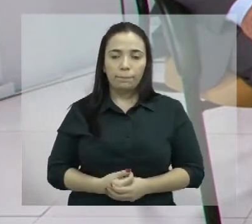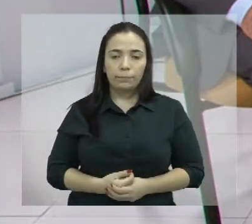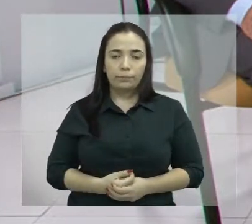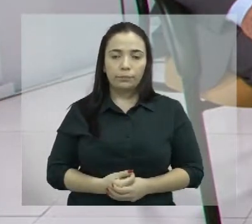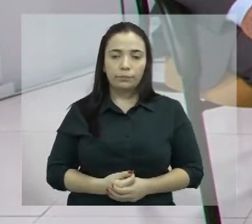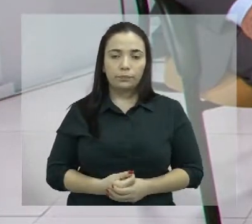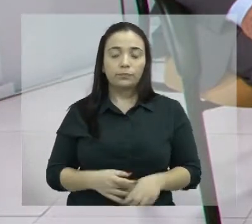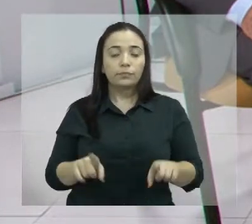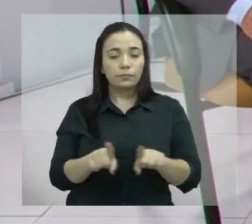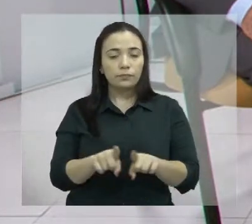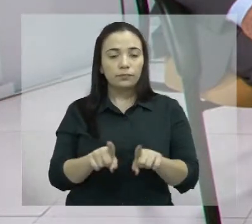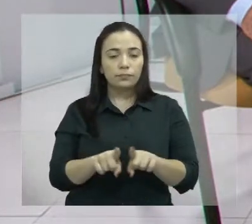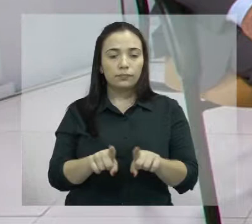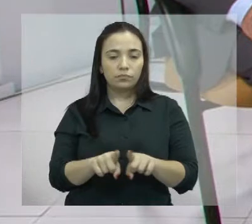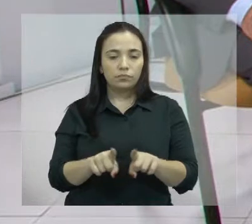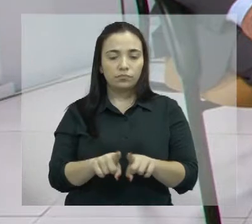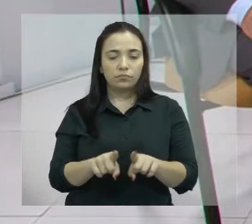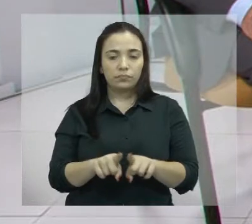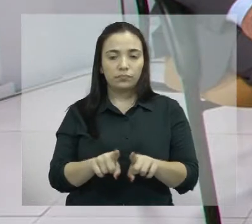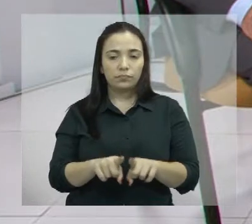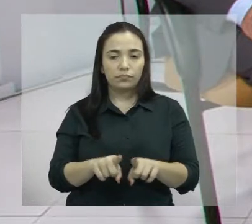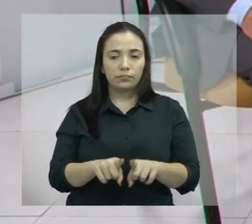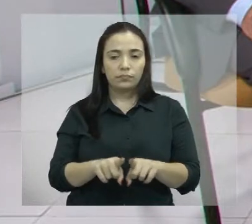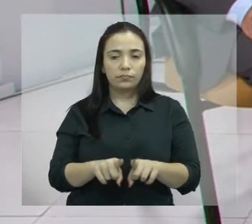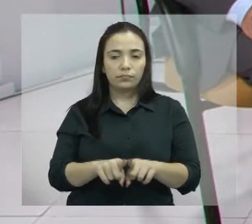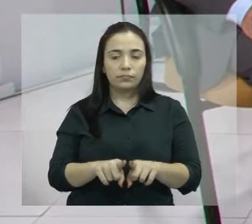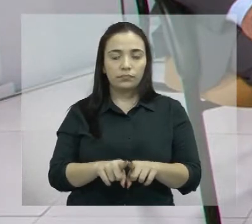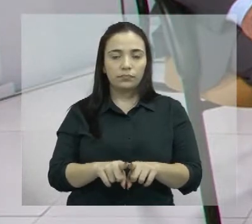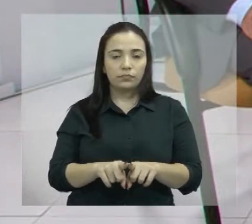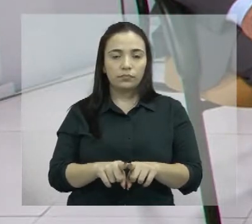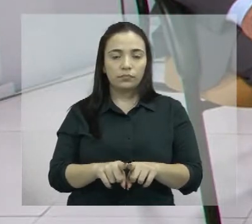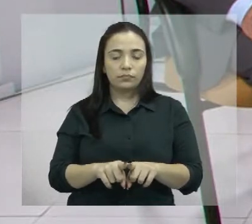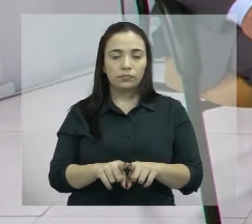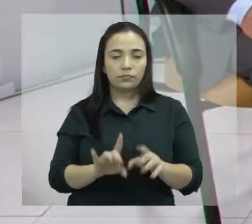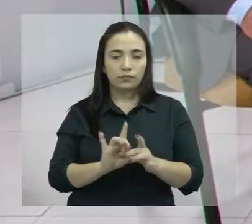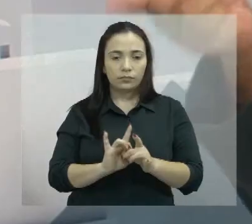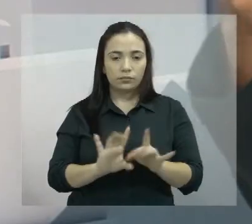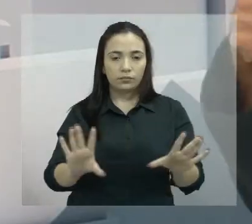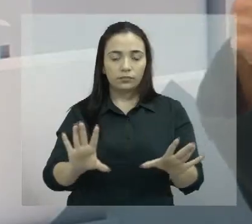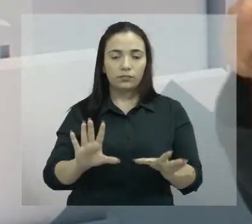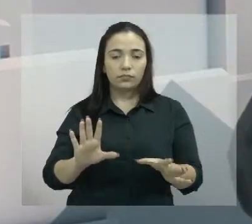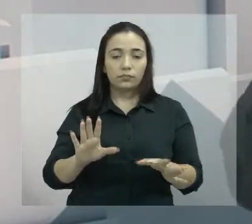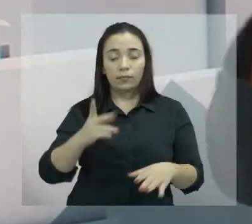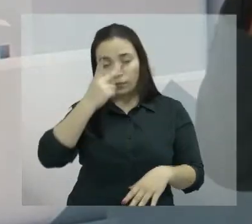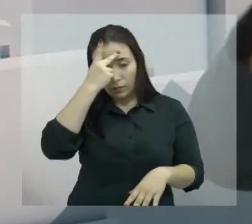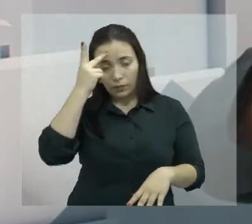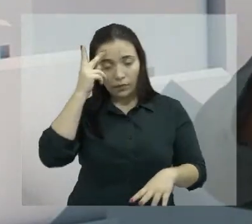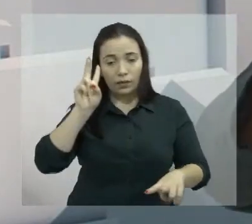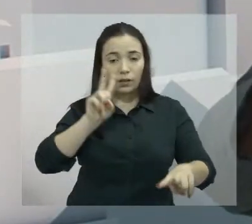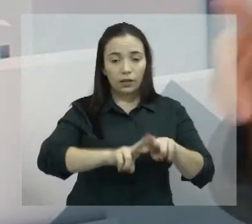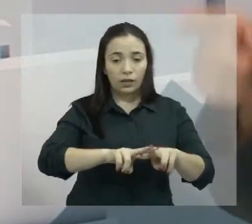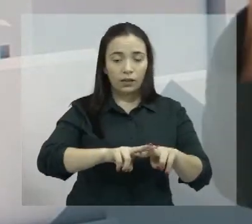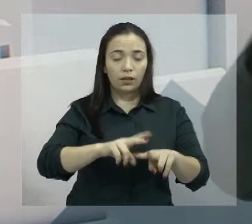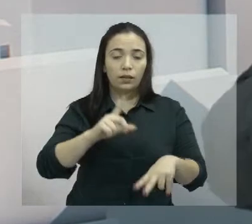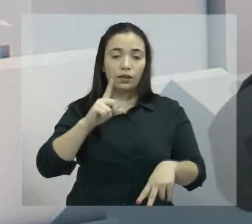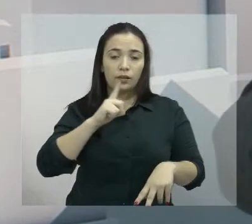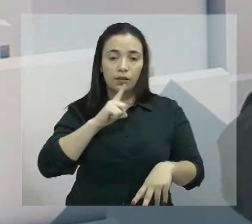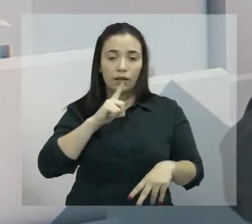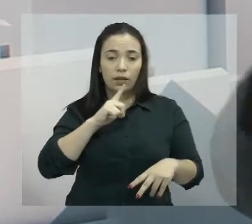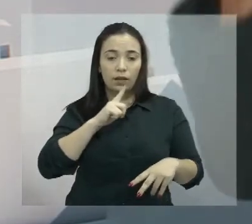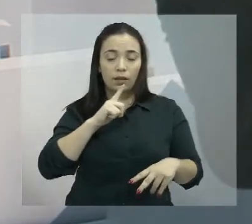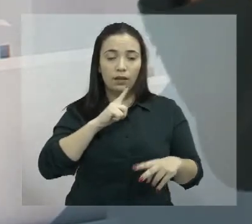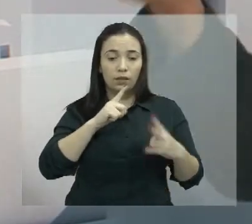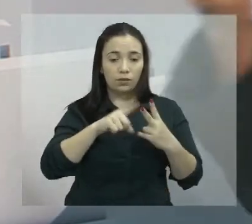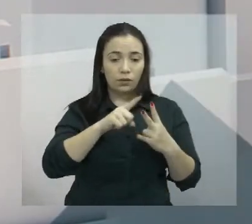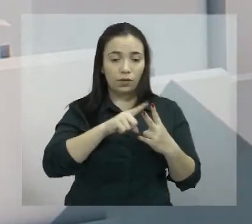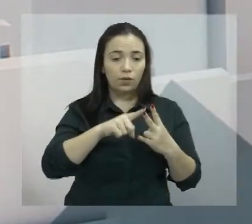e responder o processo criminal e o administrativo solto, né? Solto. É isso que, quando a pessoa é presa, ela responde a 2 processos. E quando ela não